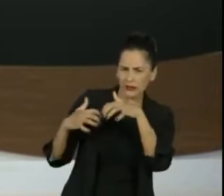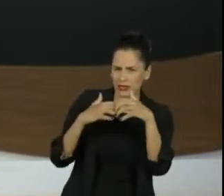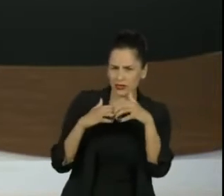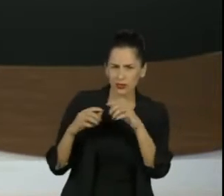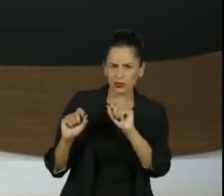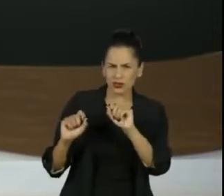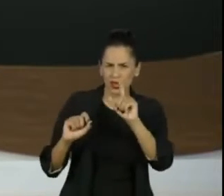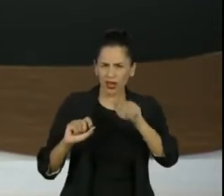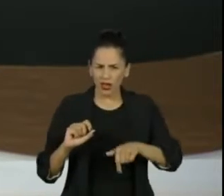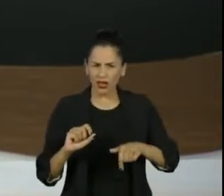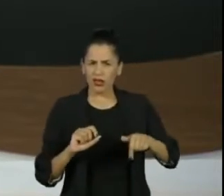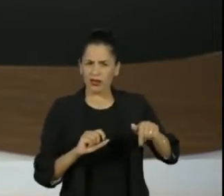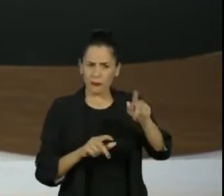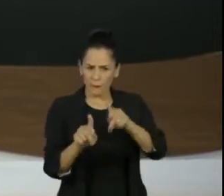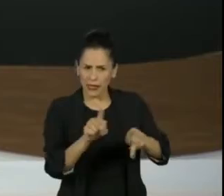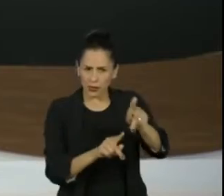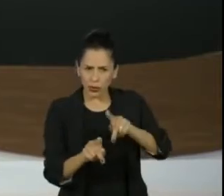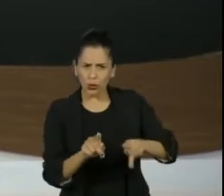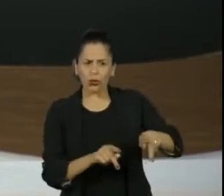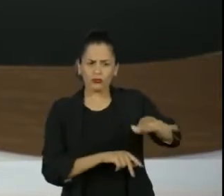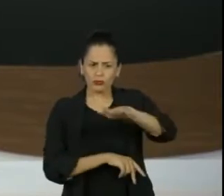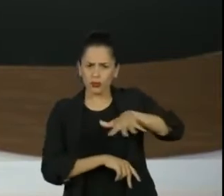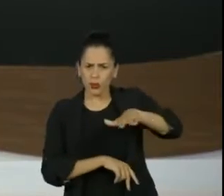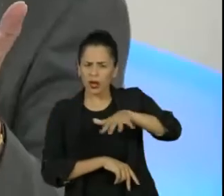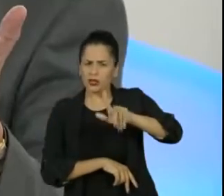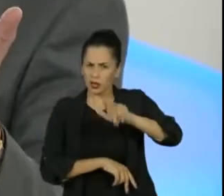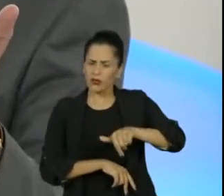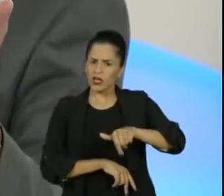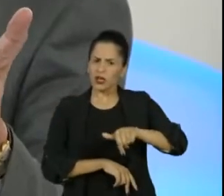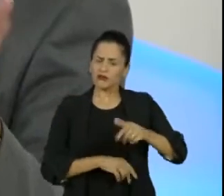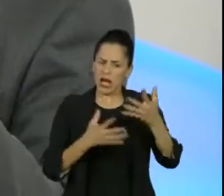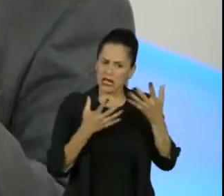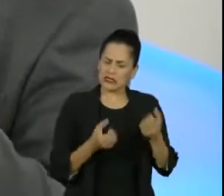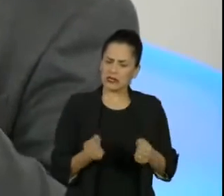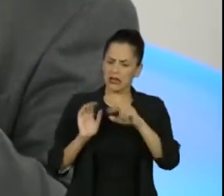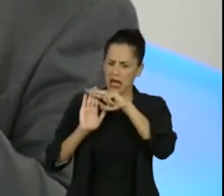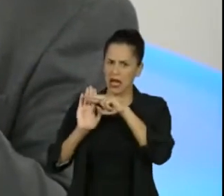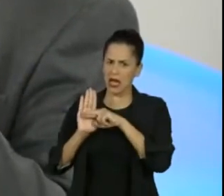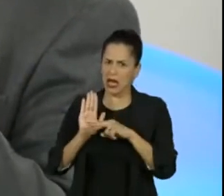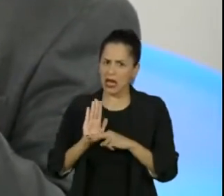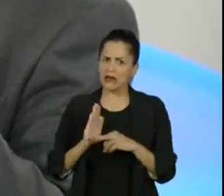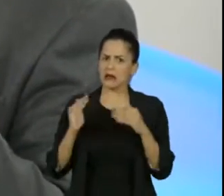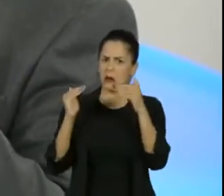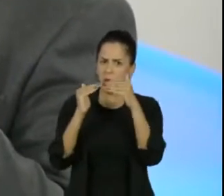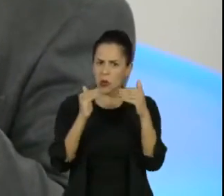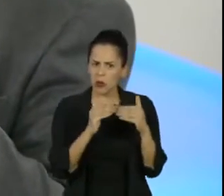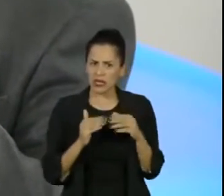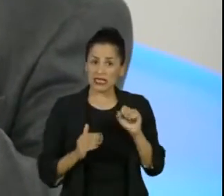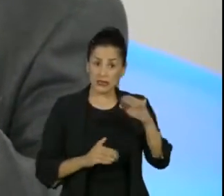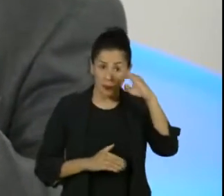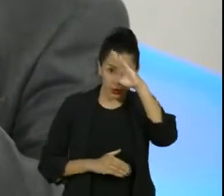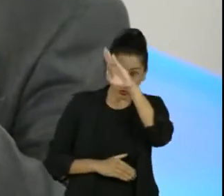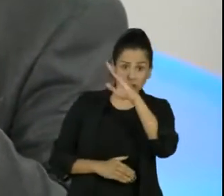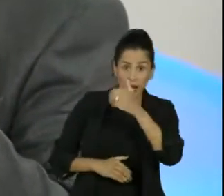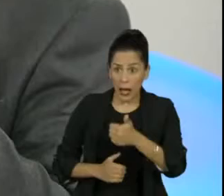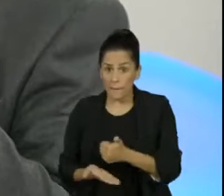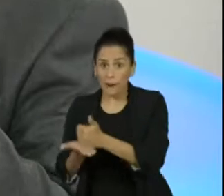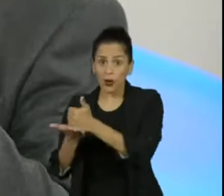aderir às regras de distanciamento? É claro, é claro. Ô, gente, o presidente da República é um